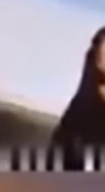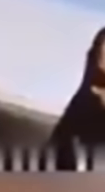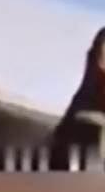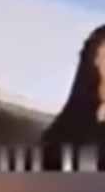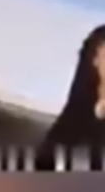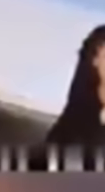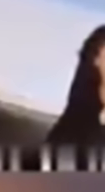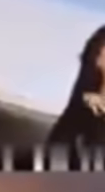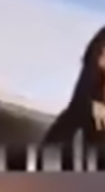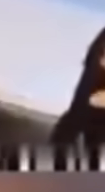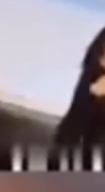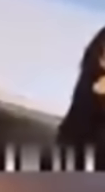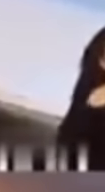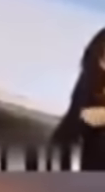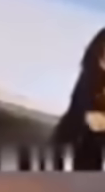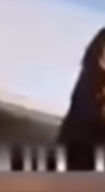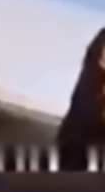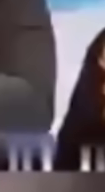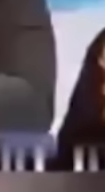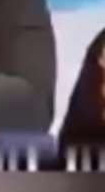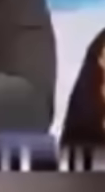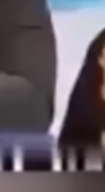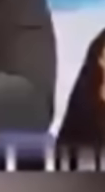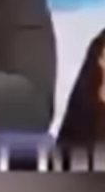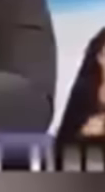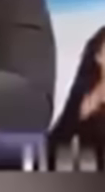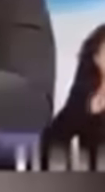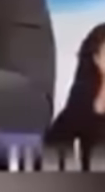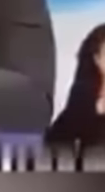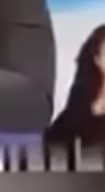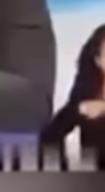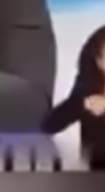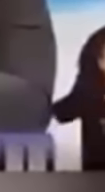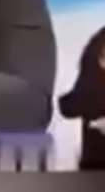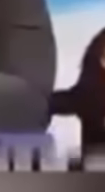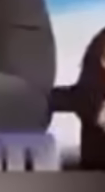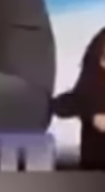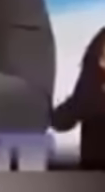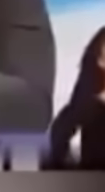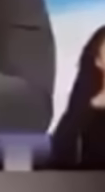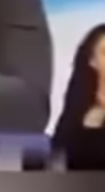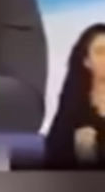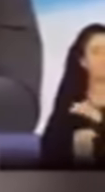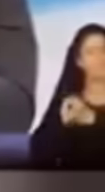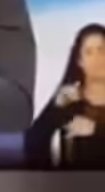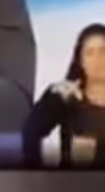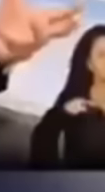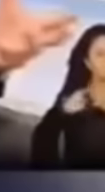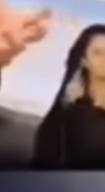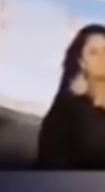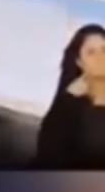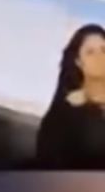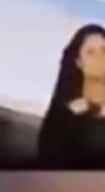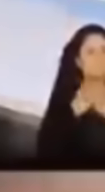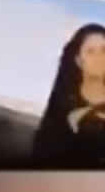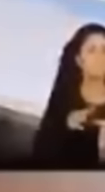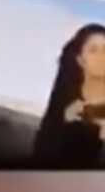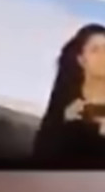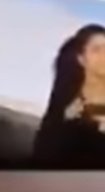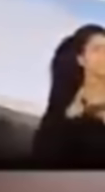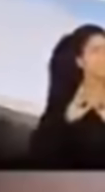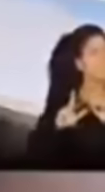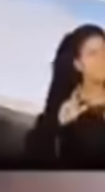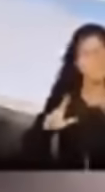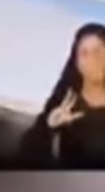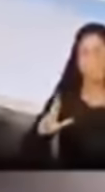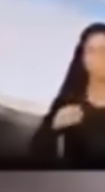crimes ambientais, sim, que há em todos os setores. Operações contra o sistema financeiro, operações de fraude do INSS, operações que já fizemos em todas as